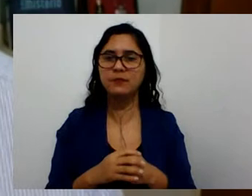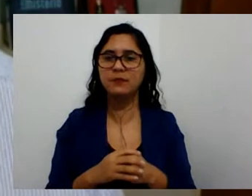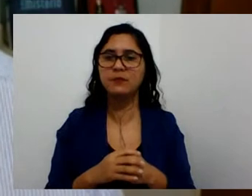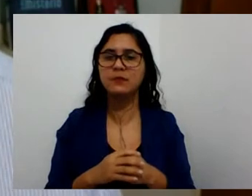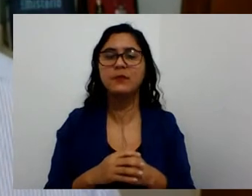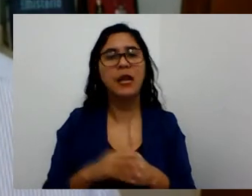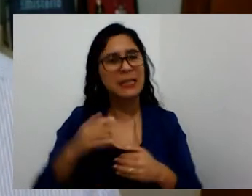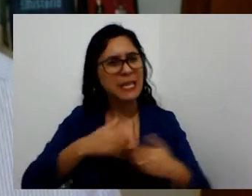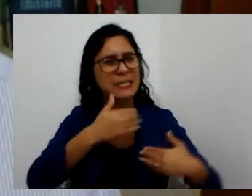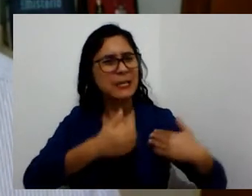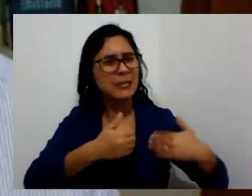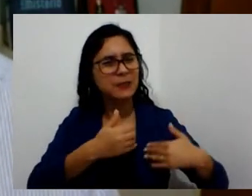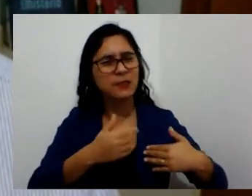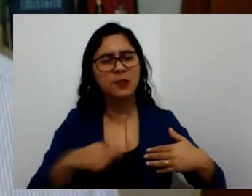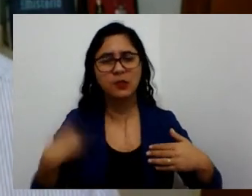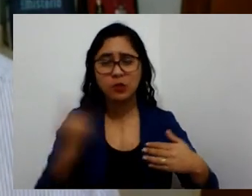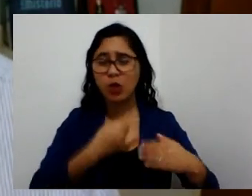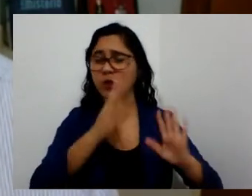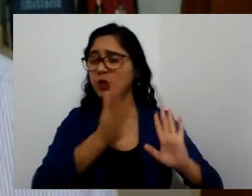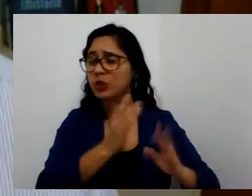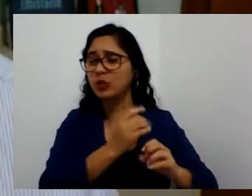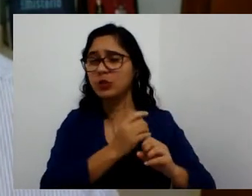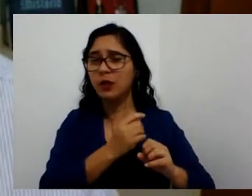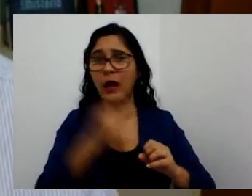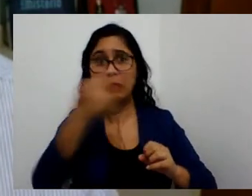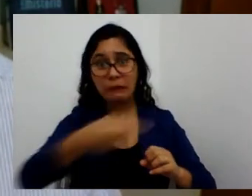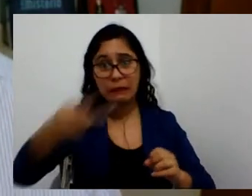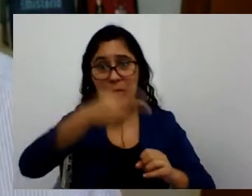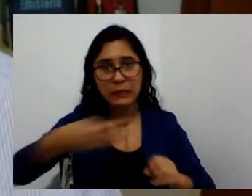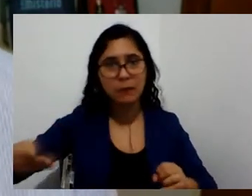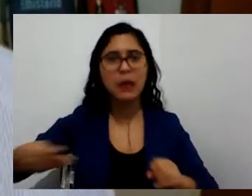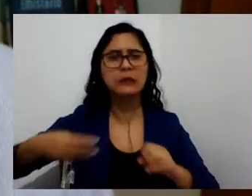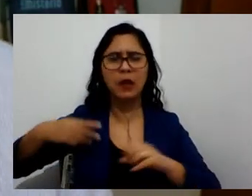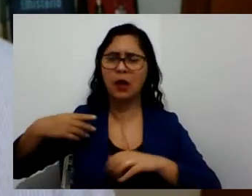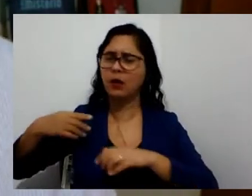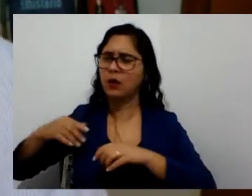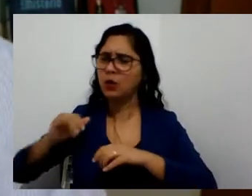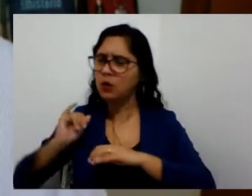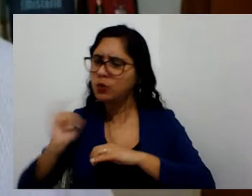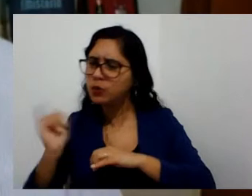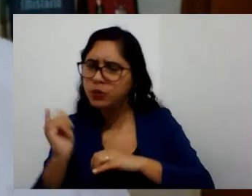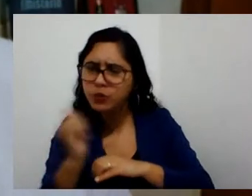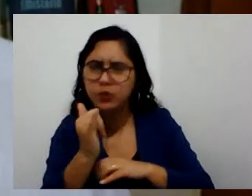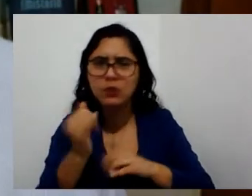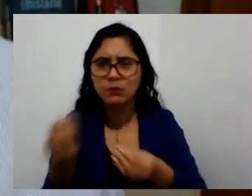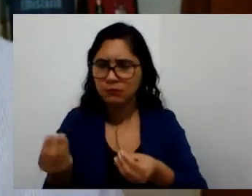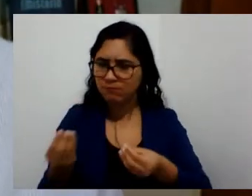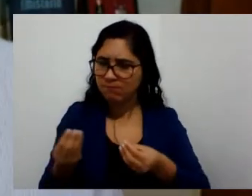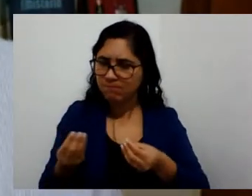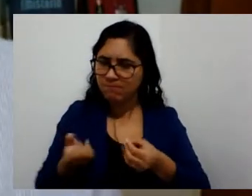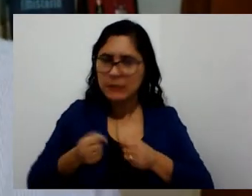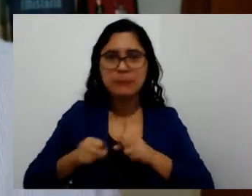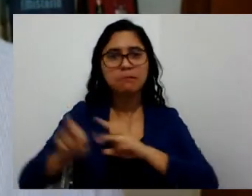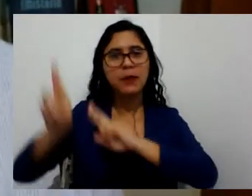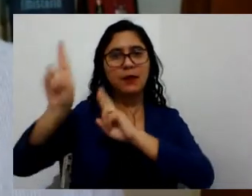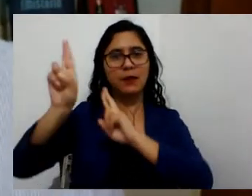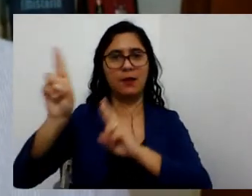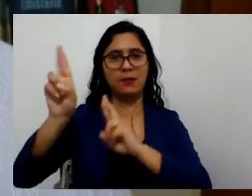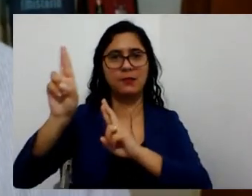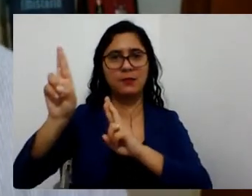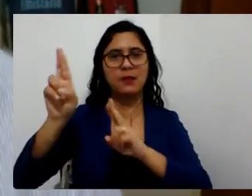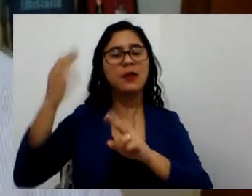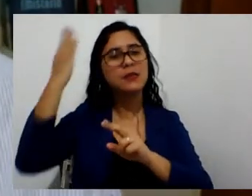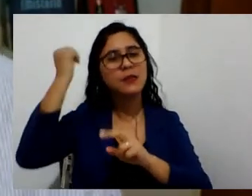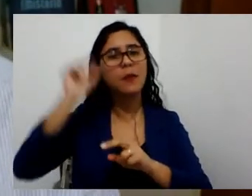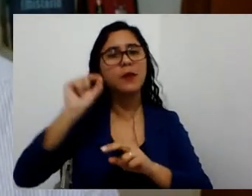essa caminhada, que foi muito longa nessas últimas 3 semanas, nos encheu de esperança. Nos encheu de esperança, sabendo que a UFSCar